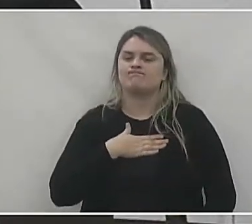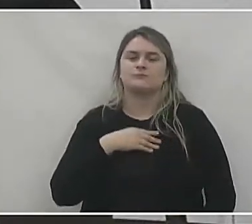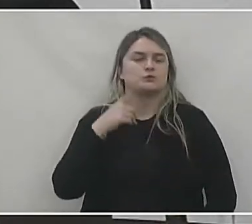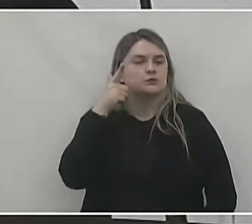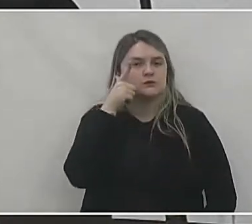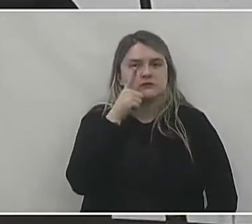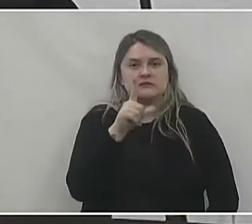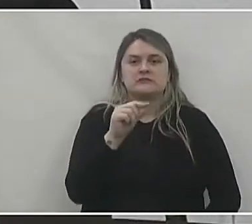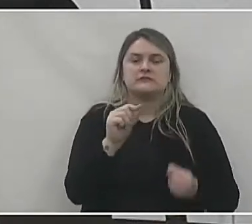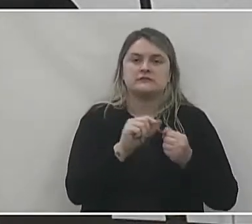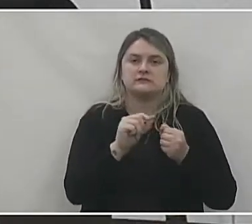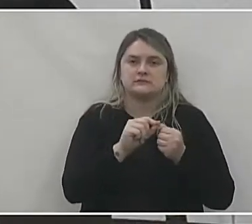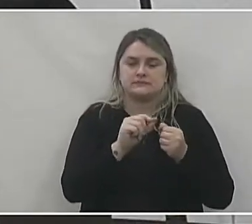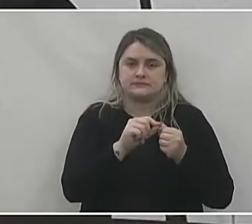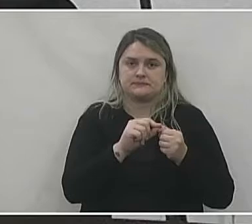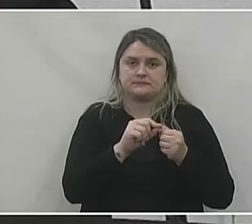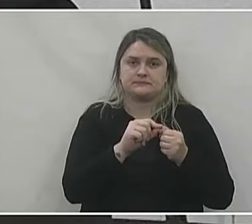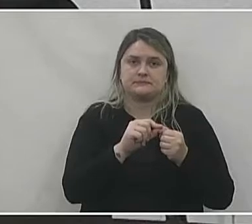consegui fazer,